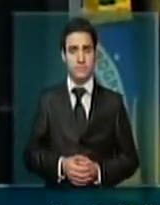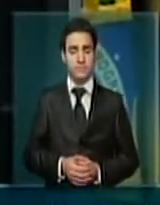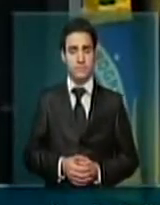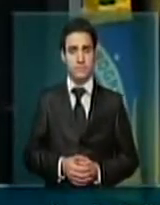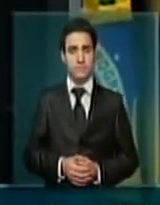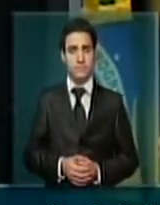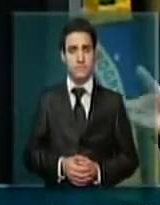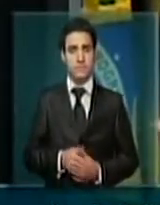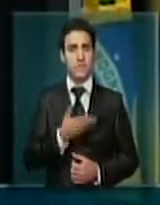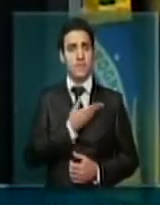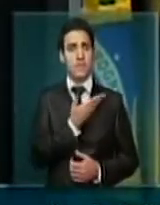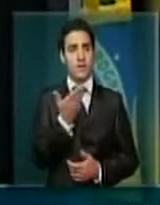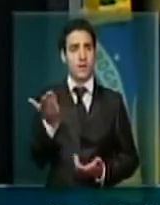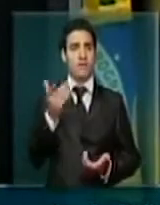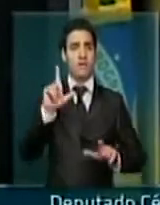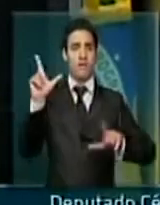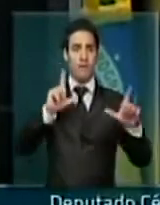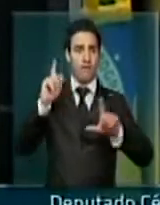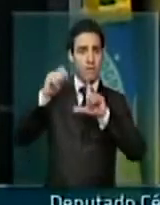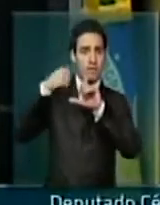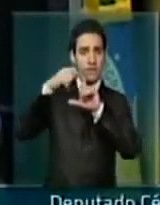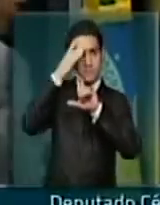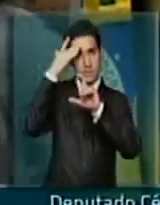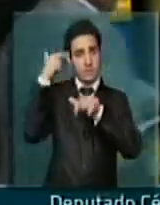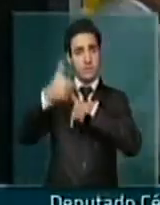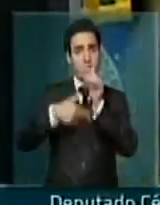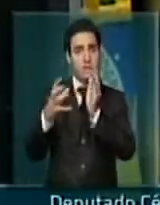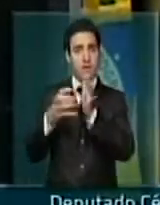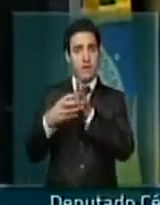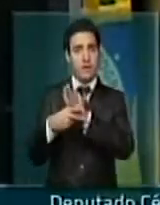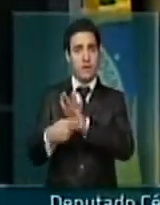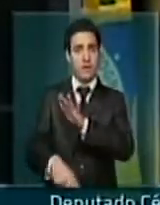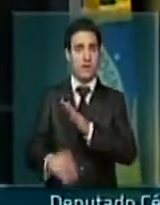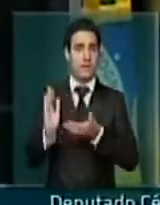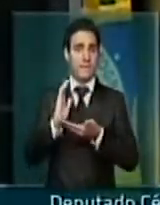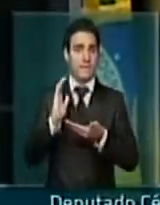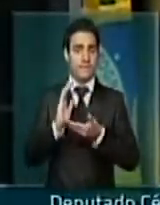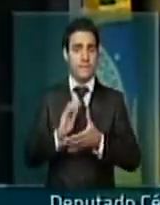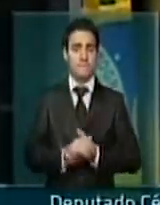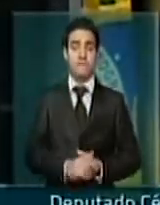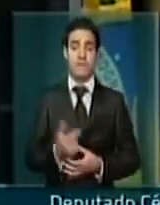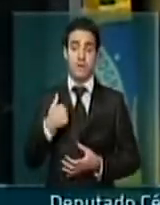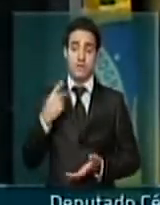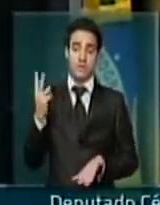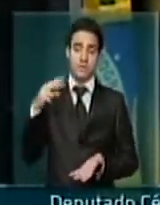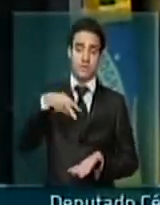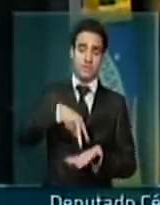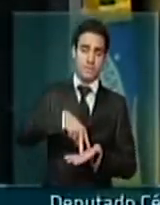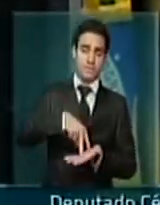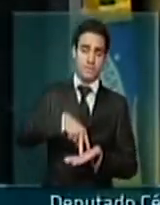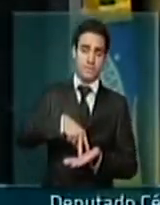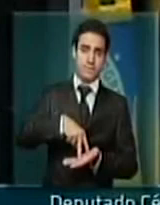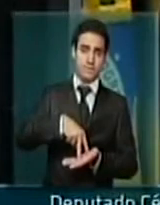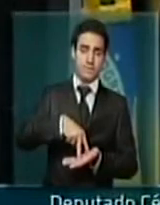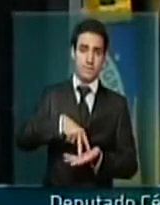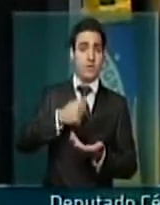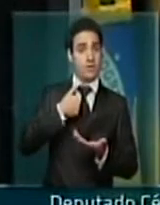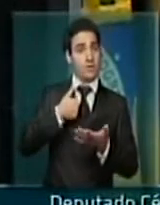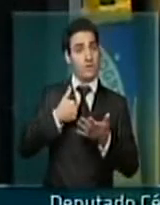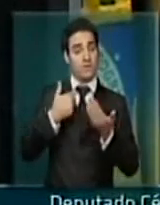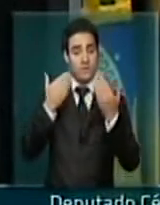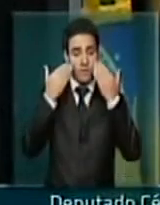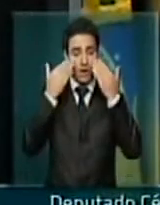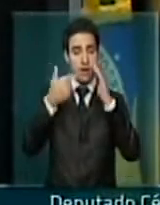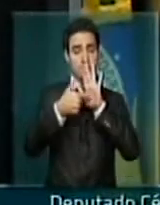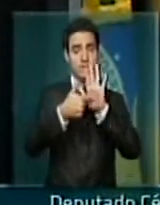amigos, imprensa, servidores desta casa, venho a esta tribuna me apresentar a muitos